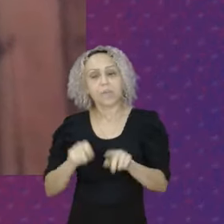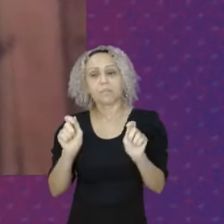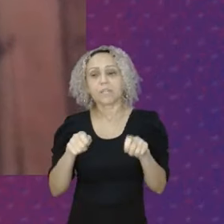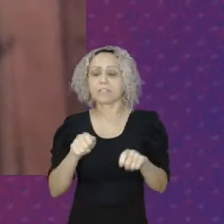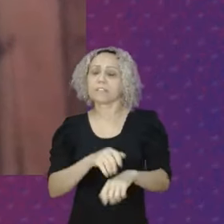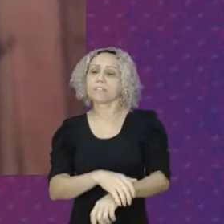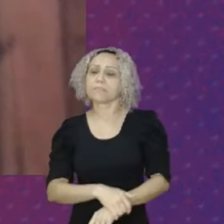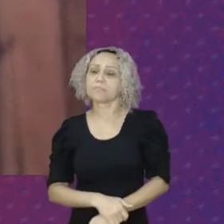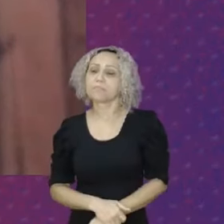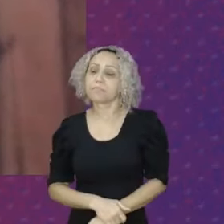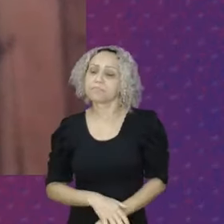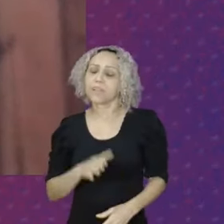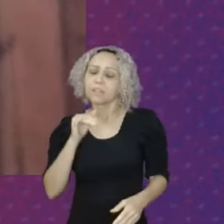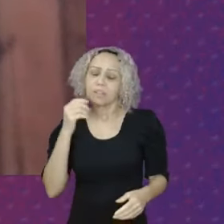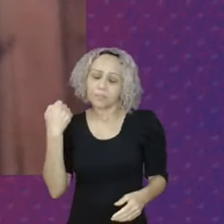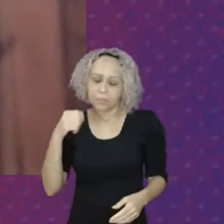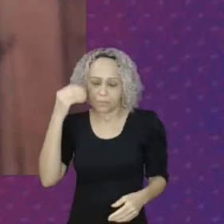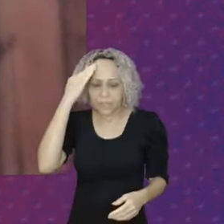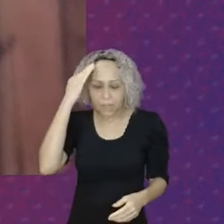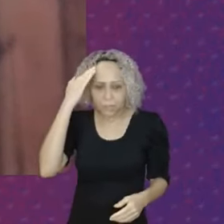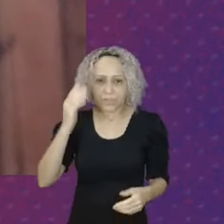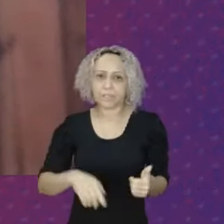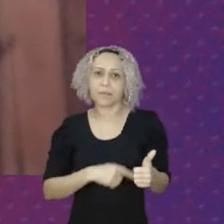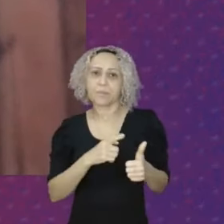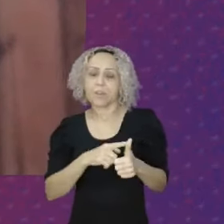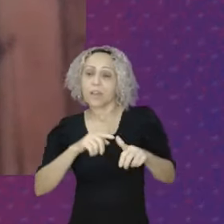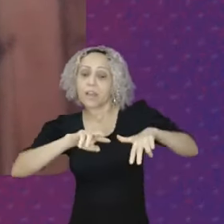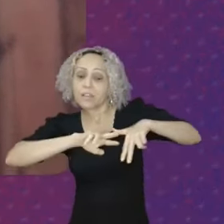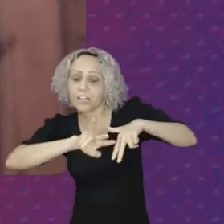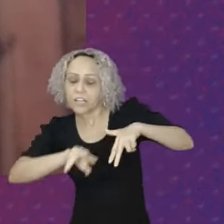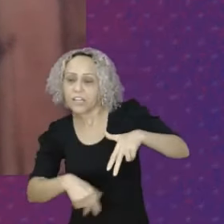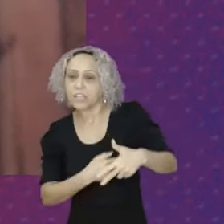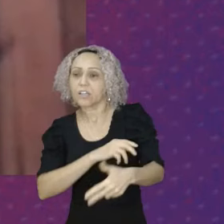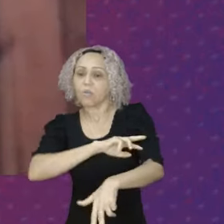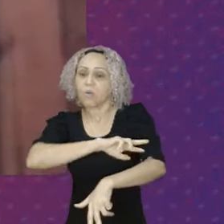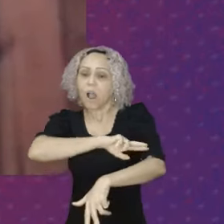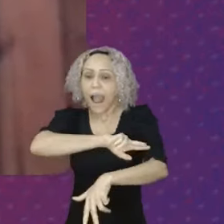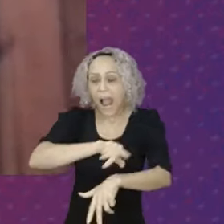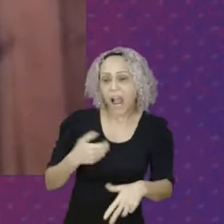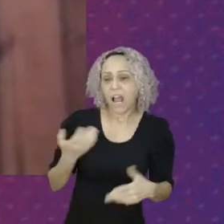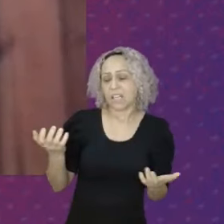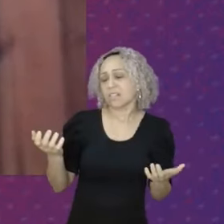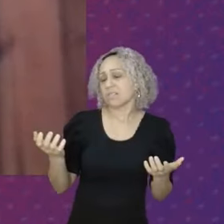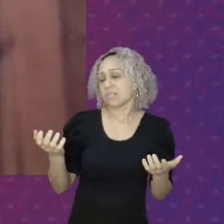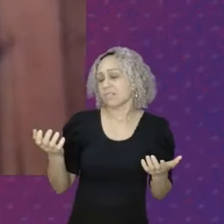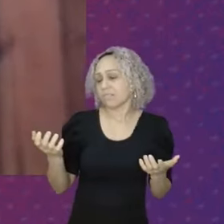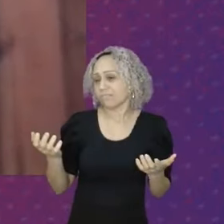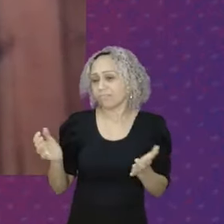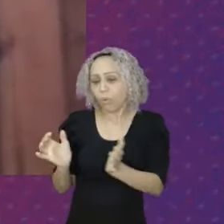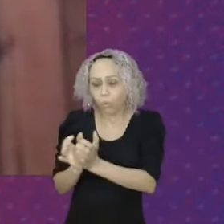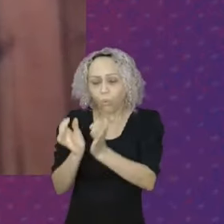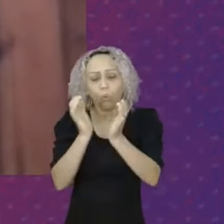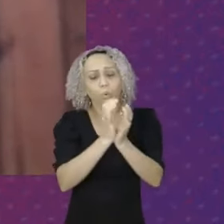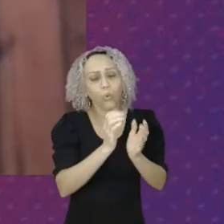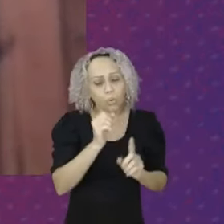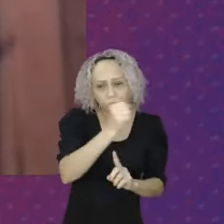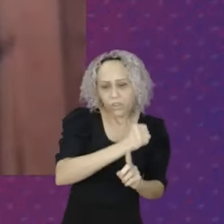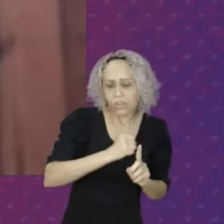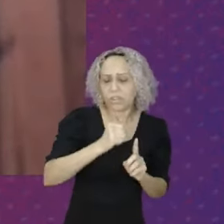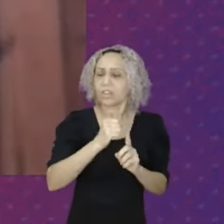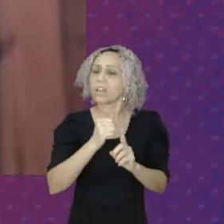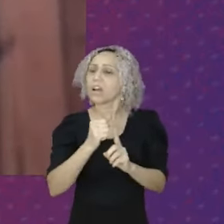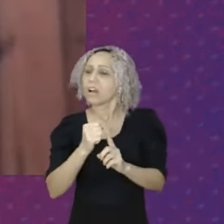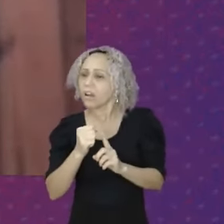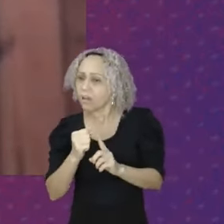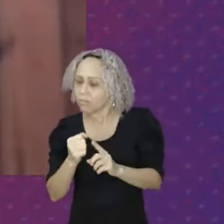considerando gênero raça etnia orientação sexual e saúde mental e capacitar os servidores públicos que